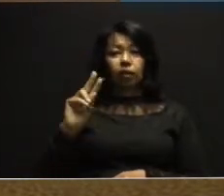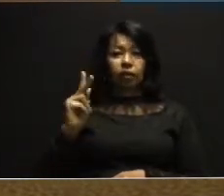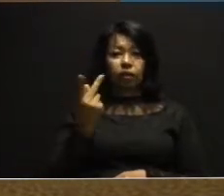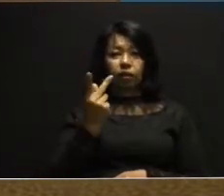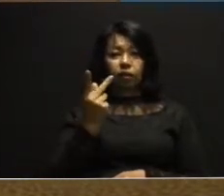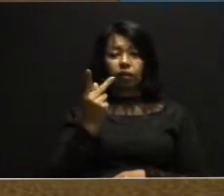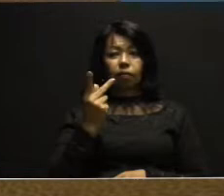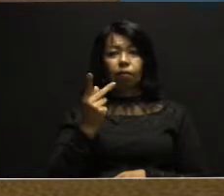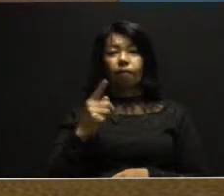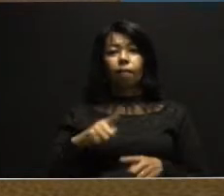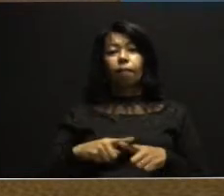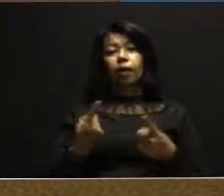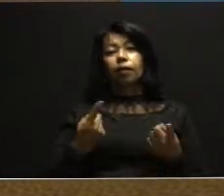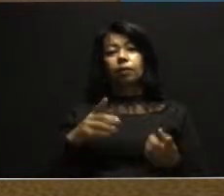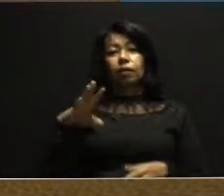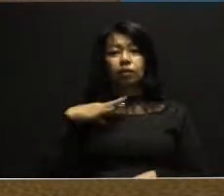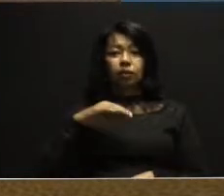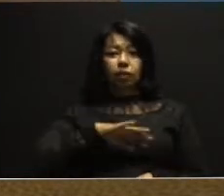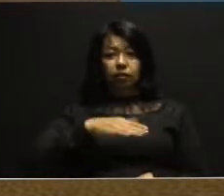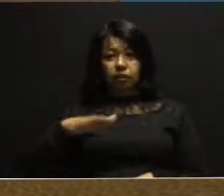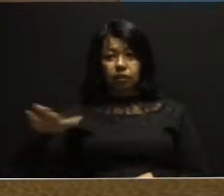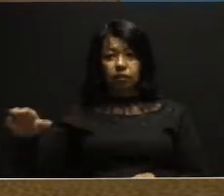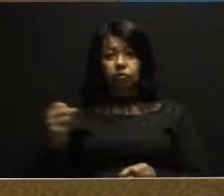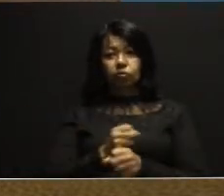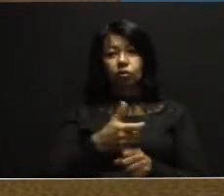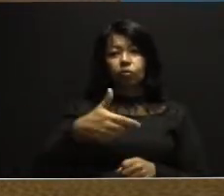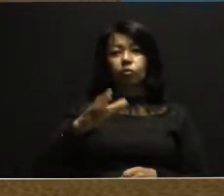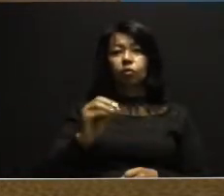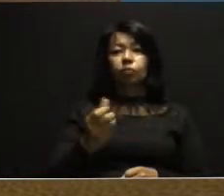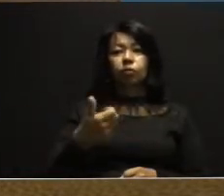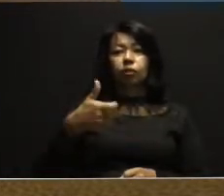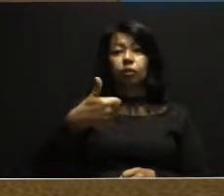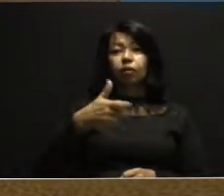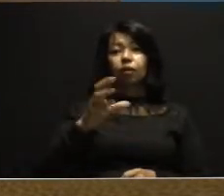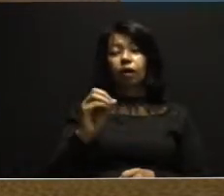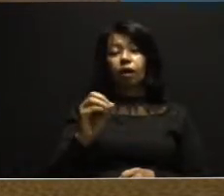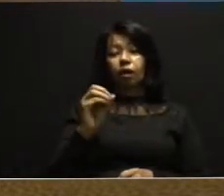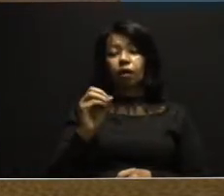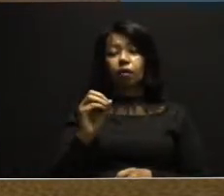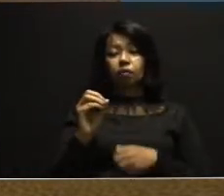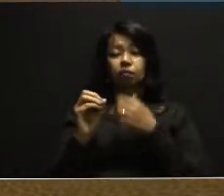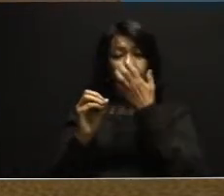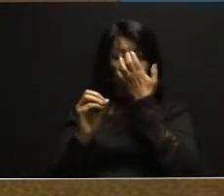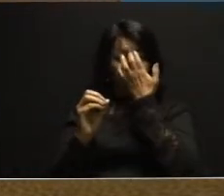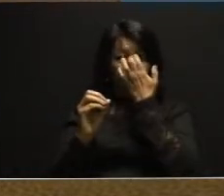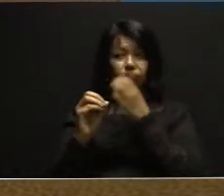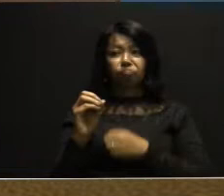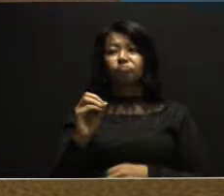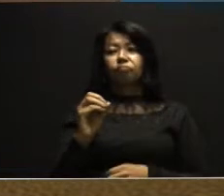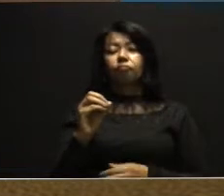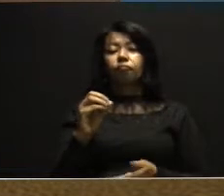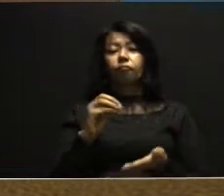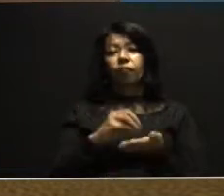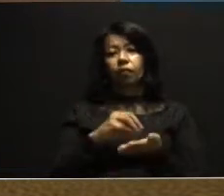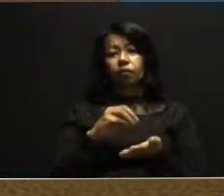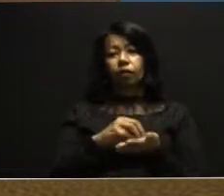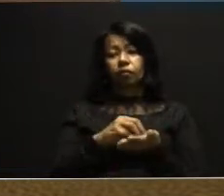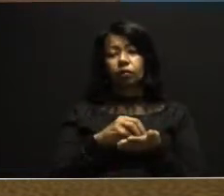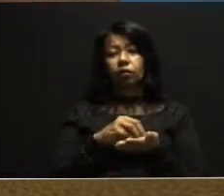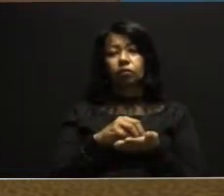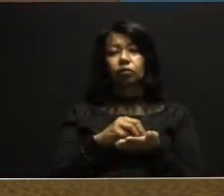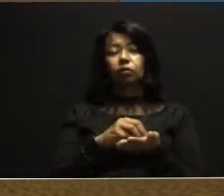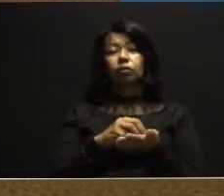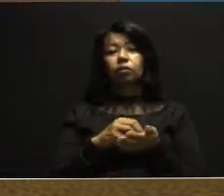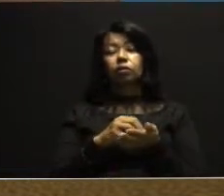No entanto, a cidade de Santos, em 2010, no coeficiente de desigualdade social, estava